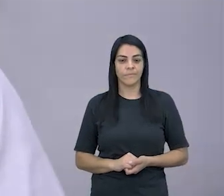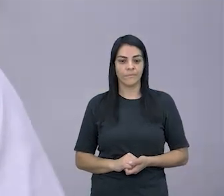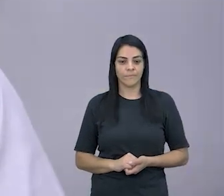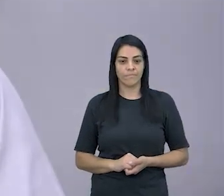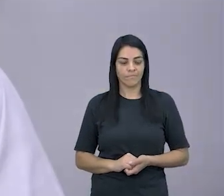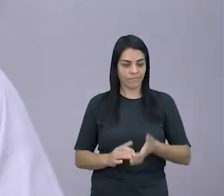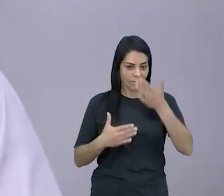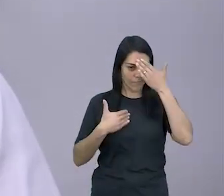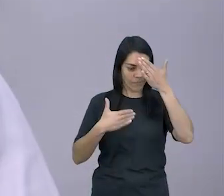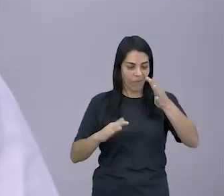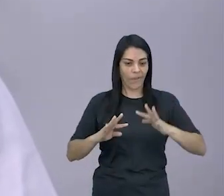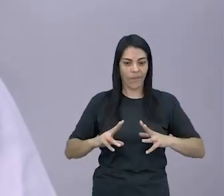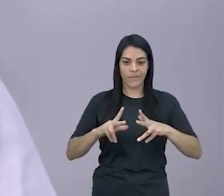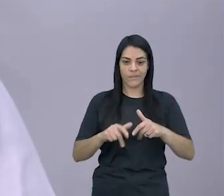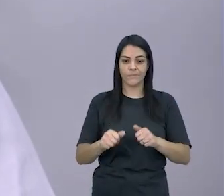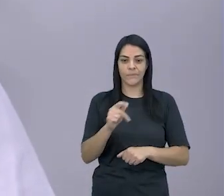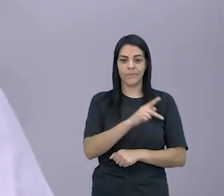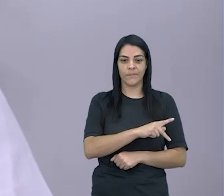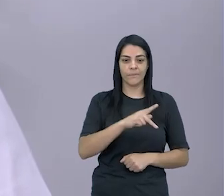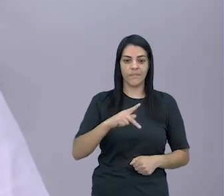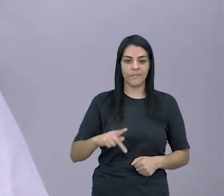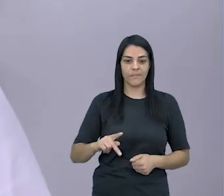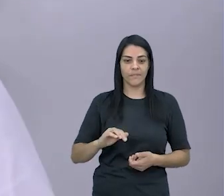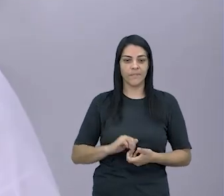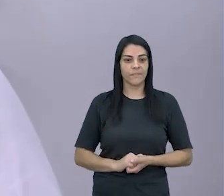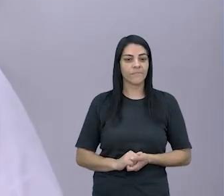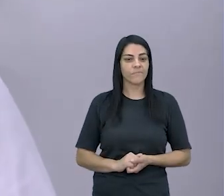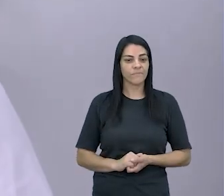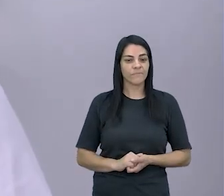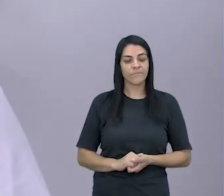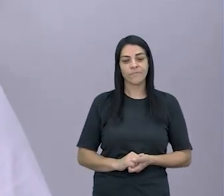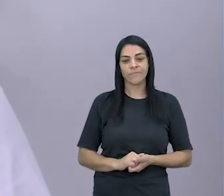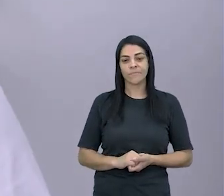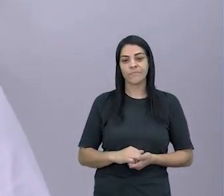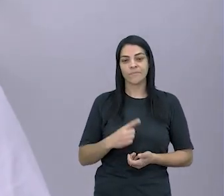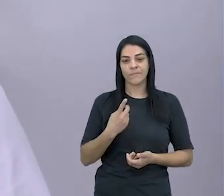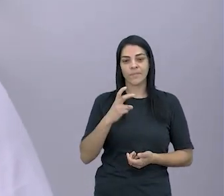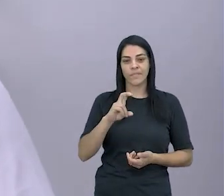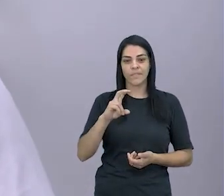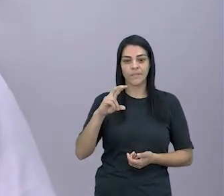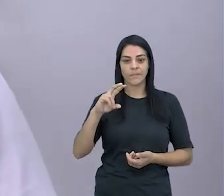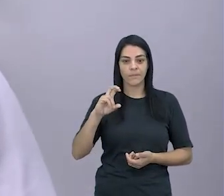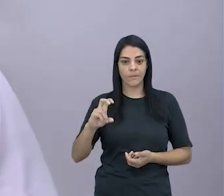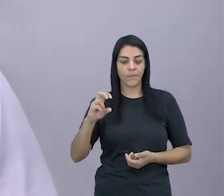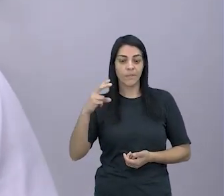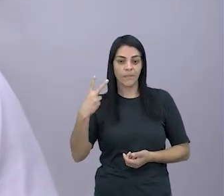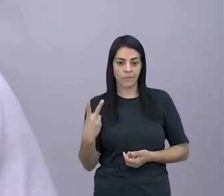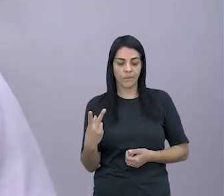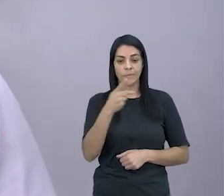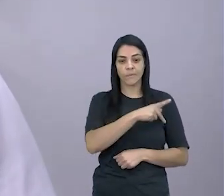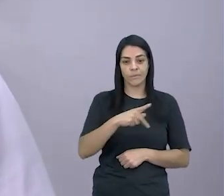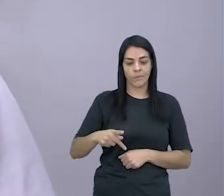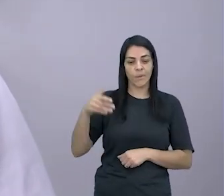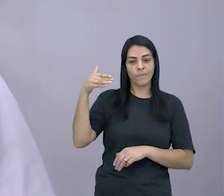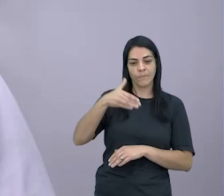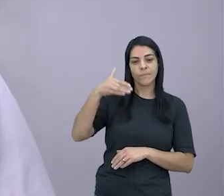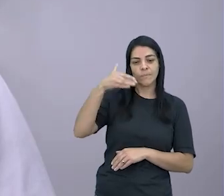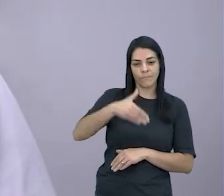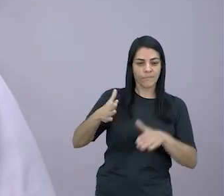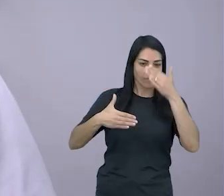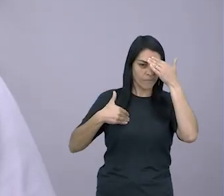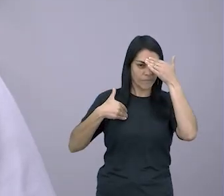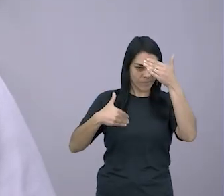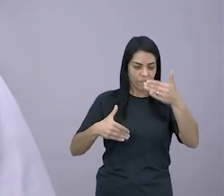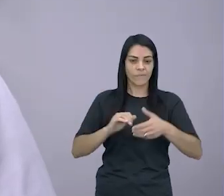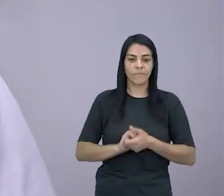Muito obrigado a todos os professores que participaram aí, 1.552 professores participando. Agradecido pela participação. A